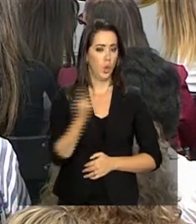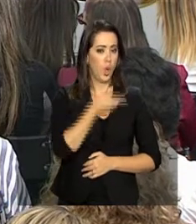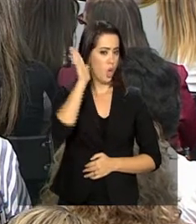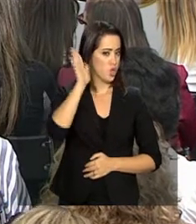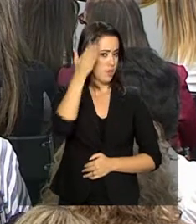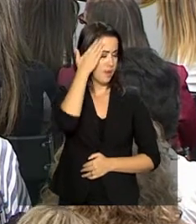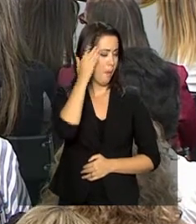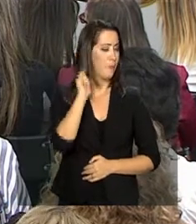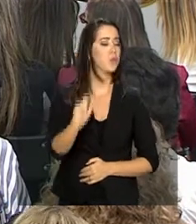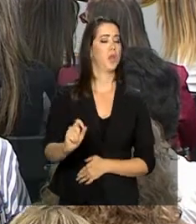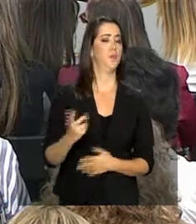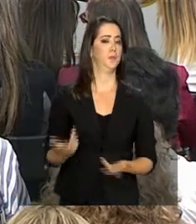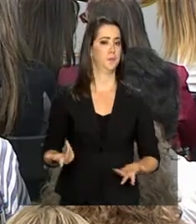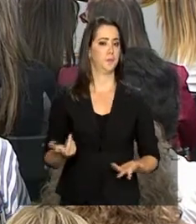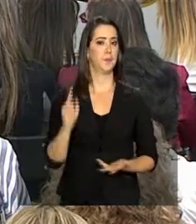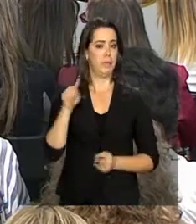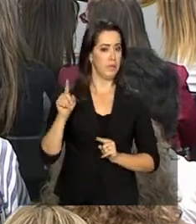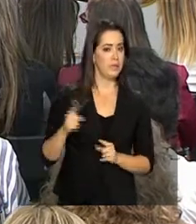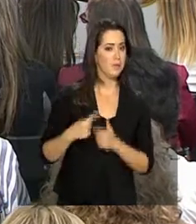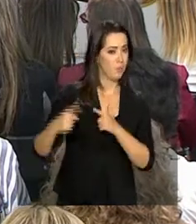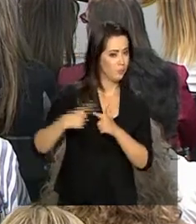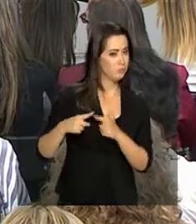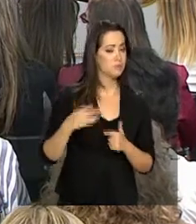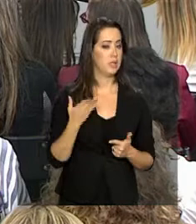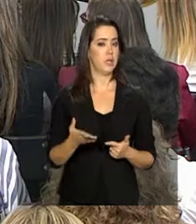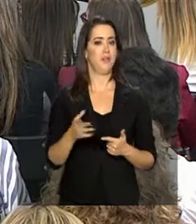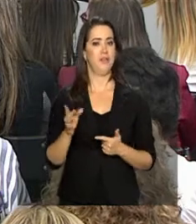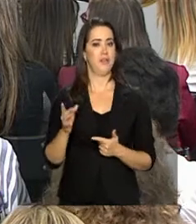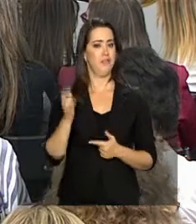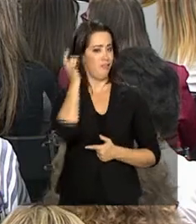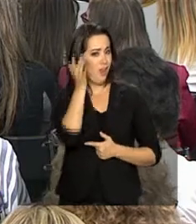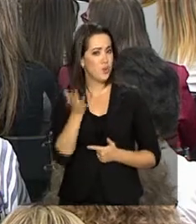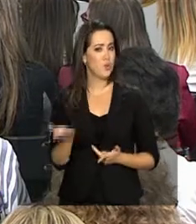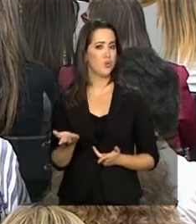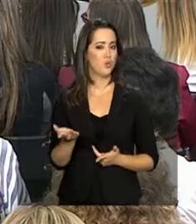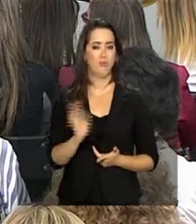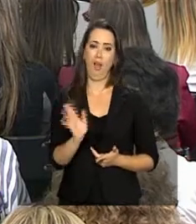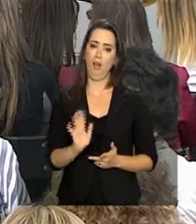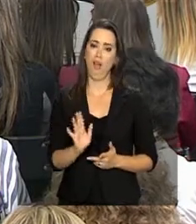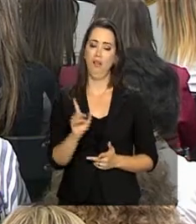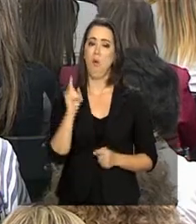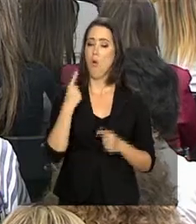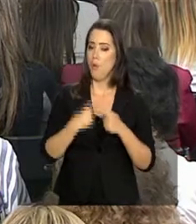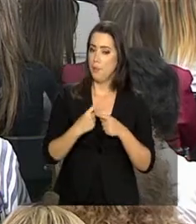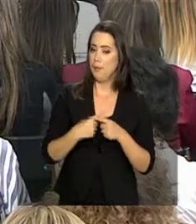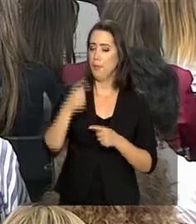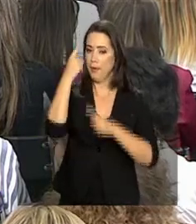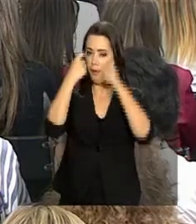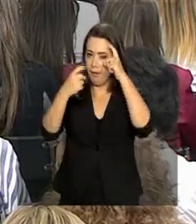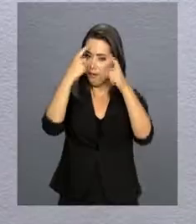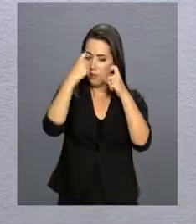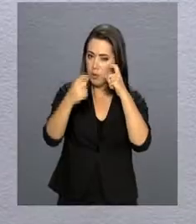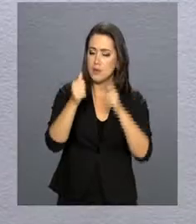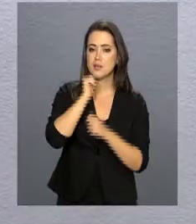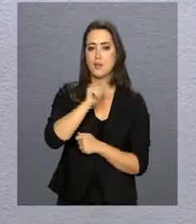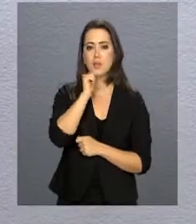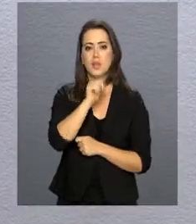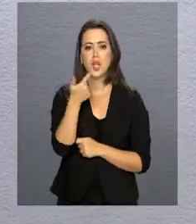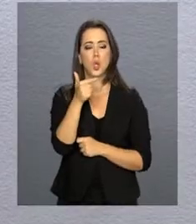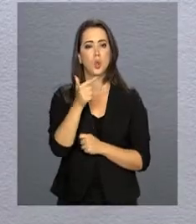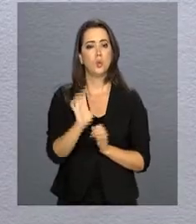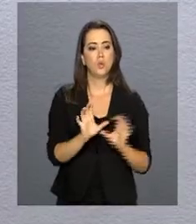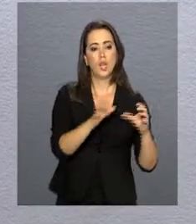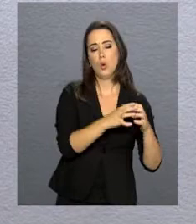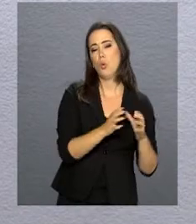que esse desafio não é fácil afinal a violência contra a mulher não conhece estrato